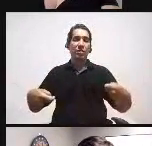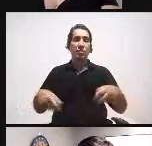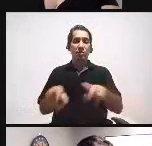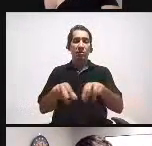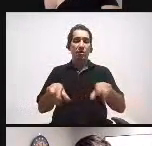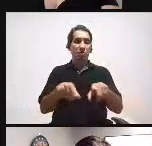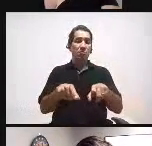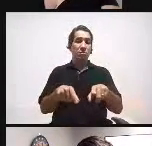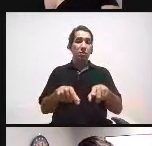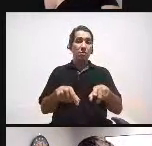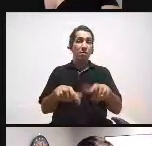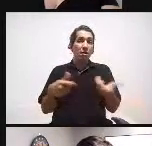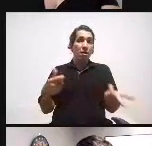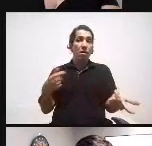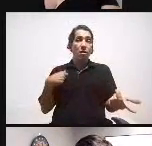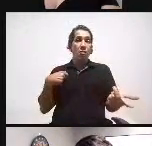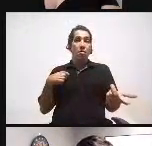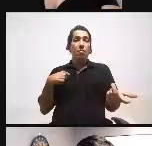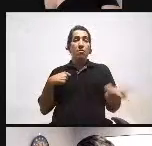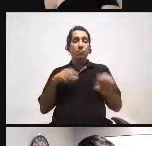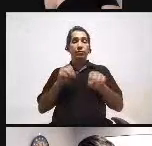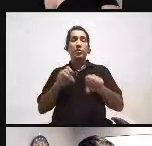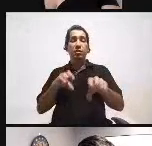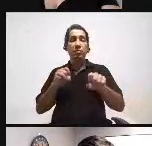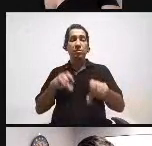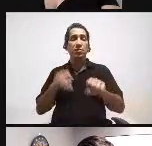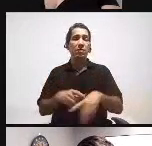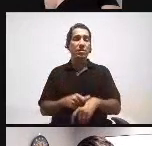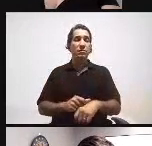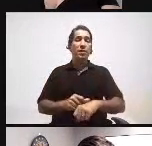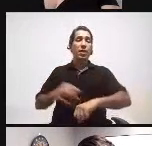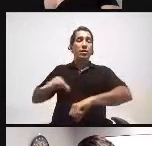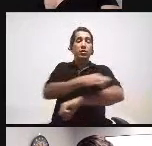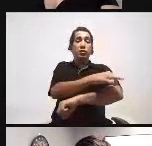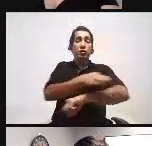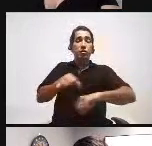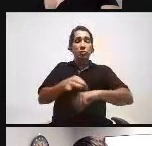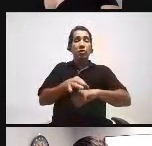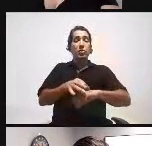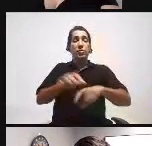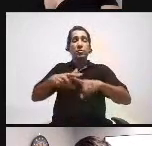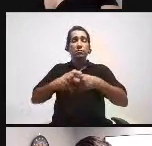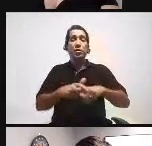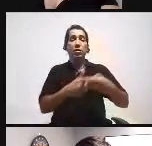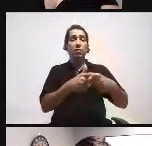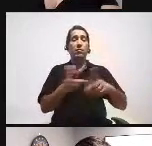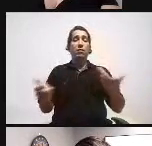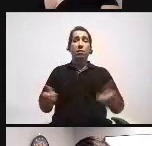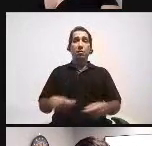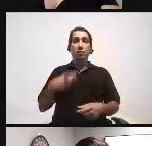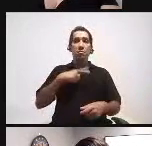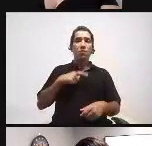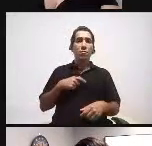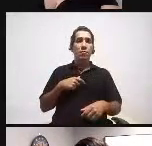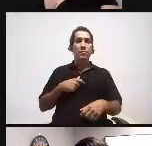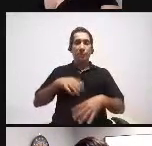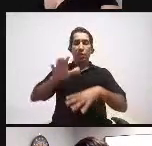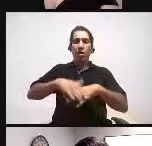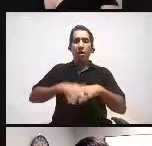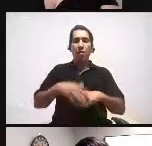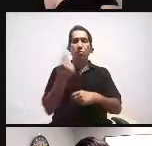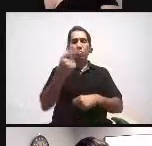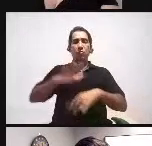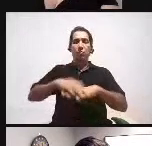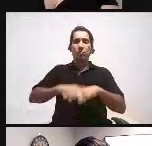conteúdo. Não adianta um curso de engenharia, eu sou engenheiro mecânico, eu ter cálculo 1, cálculo 2, cálculo 3, cálculo